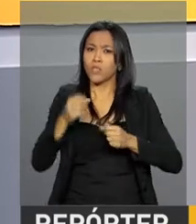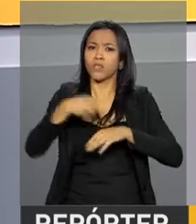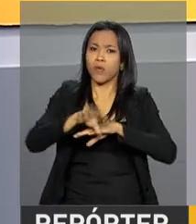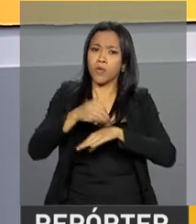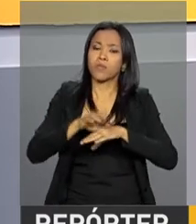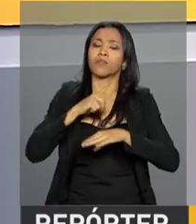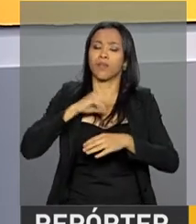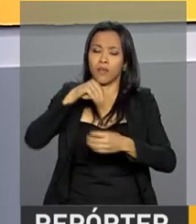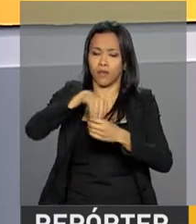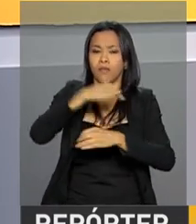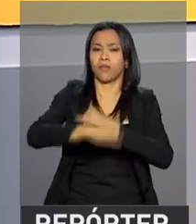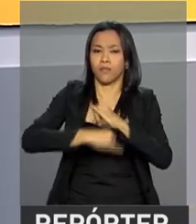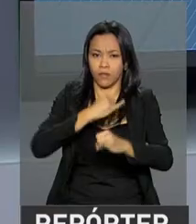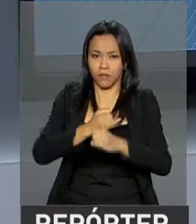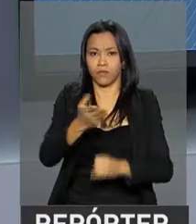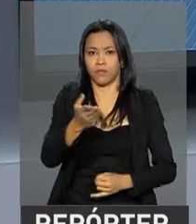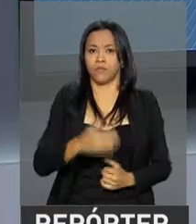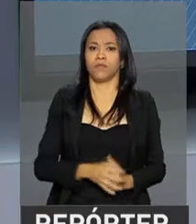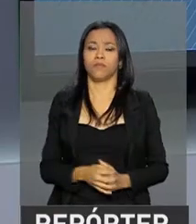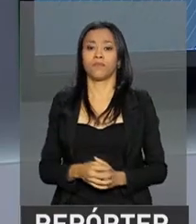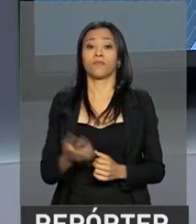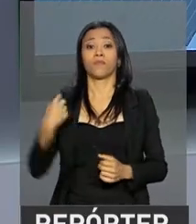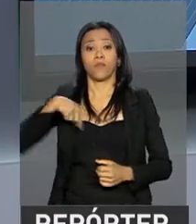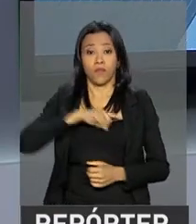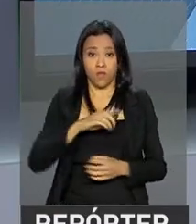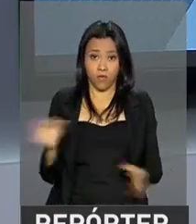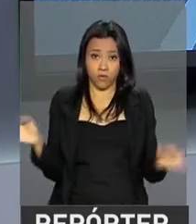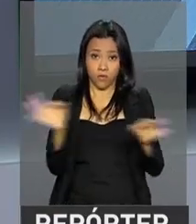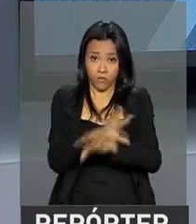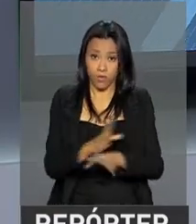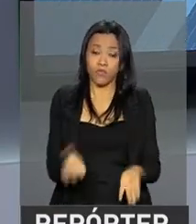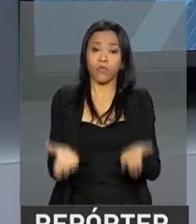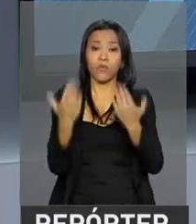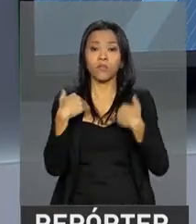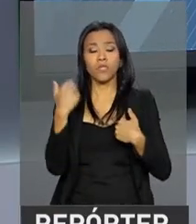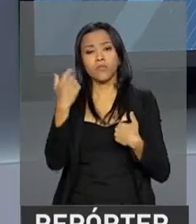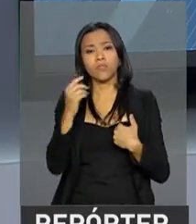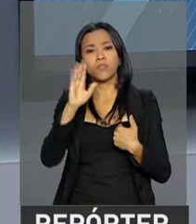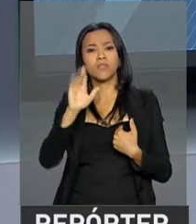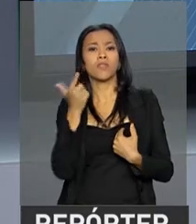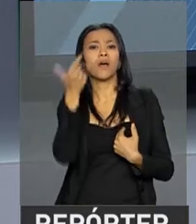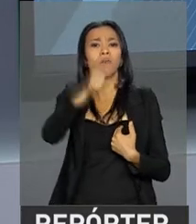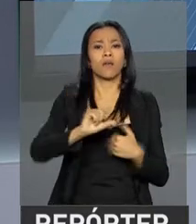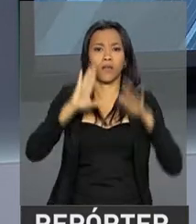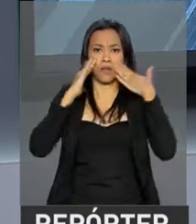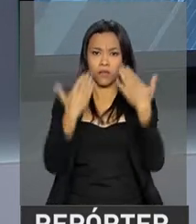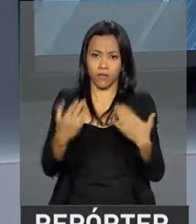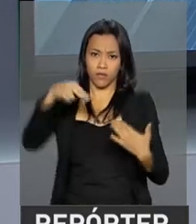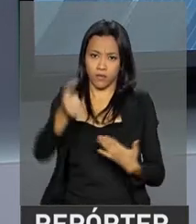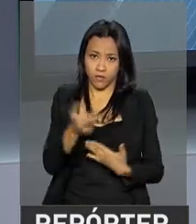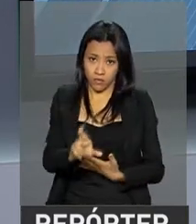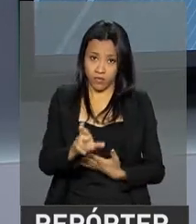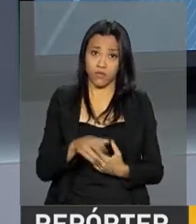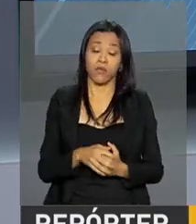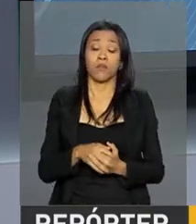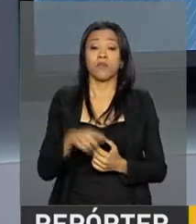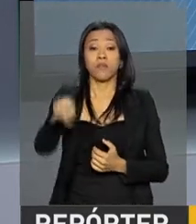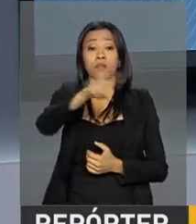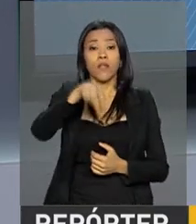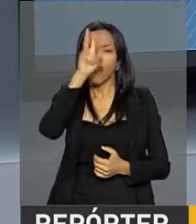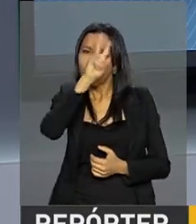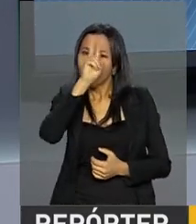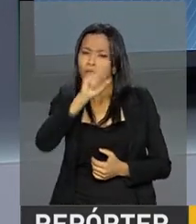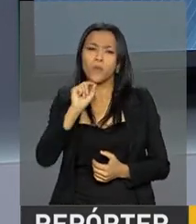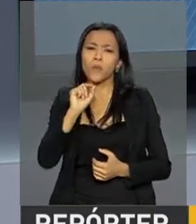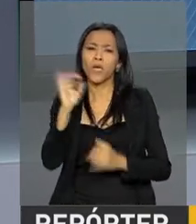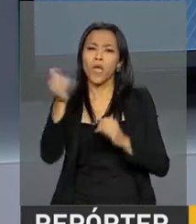evento estão na internet. E nós ficamos por aqui. Voltamos em uma hora na próxima edição do Repórter NBR. Lembrando